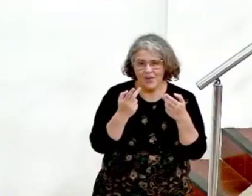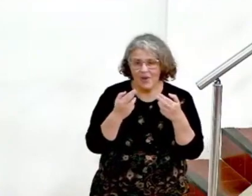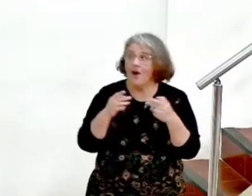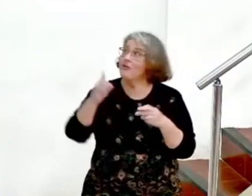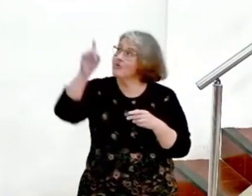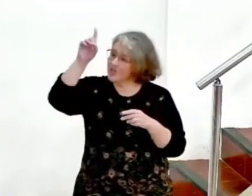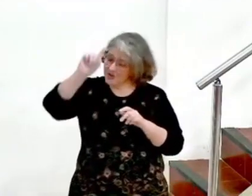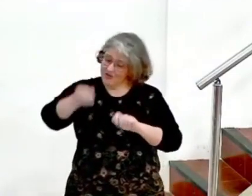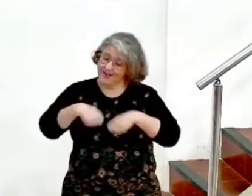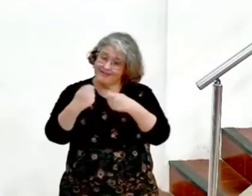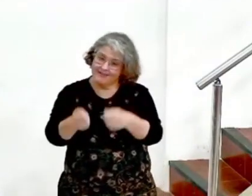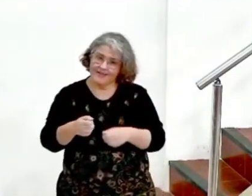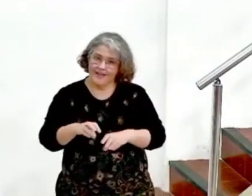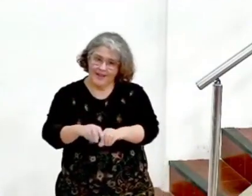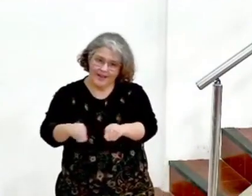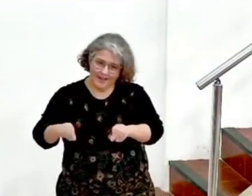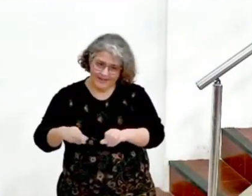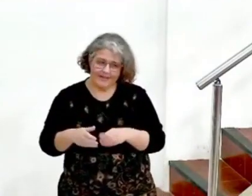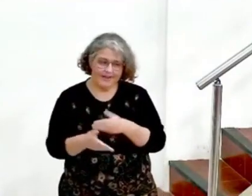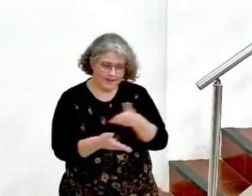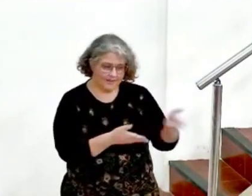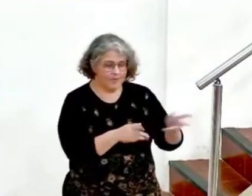já descreveu a vocês.